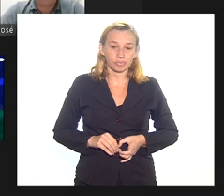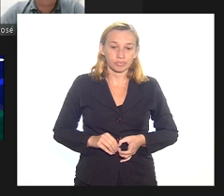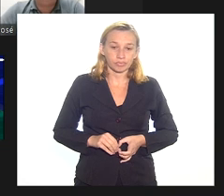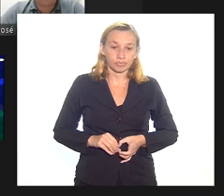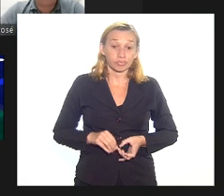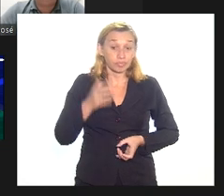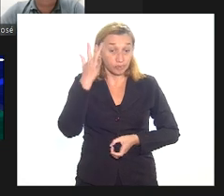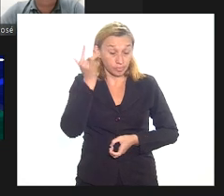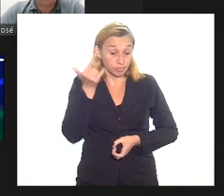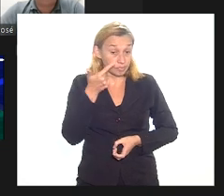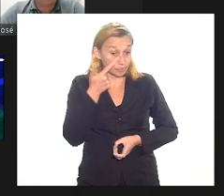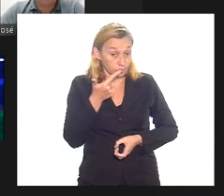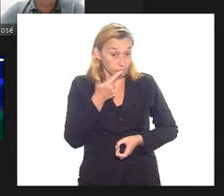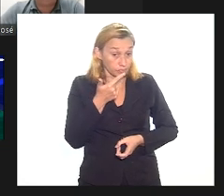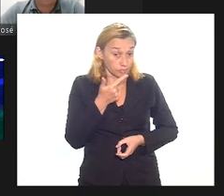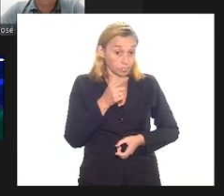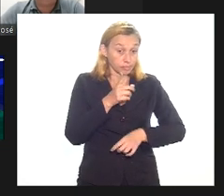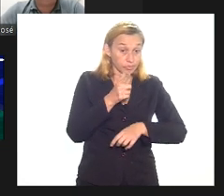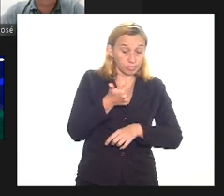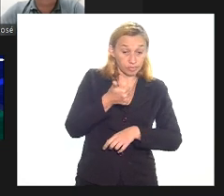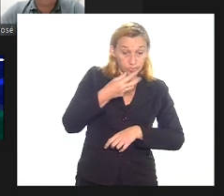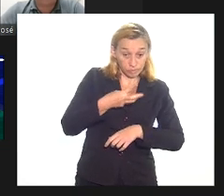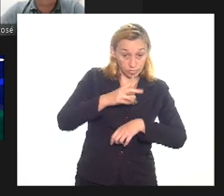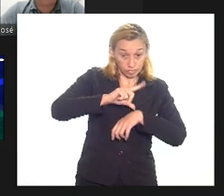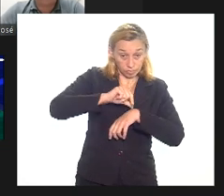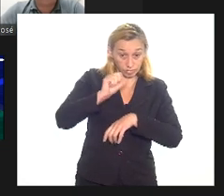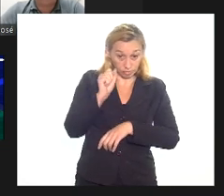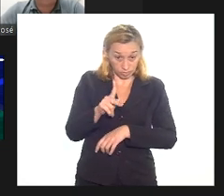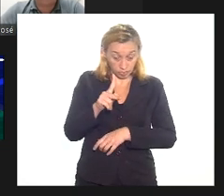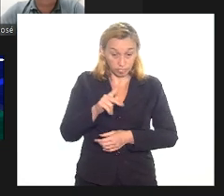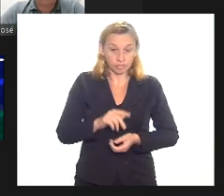amanhã a gente decide também a questão das 13 horas, tá?